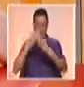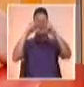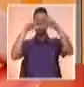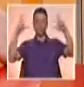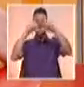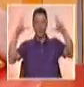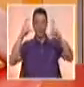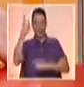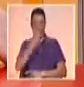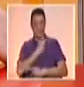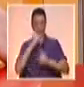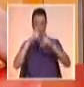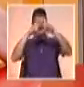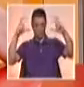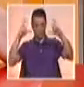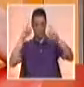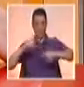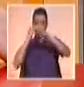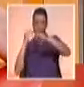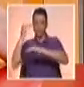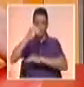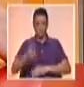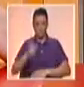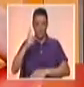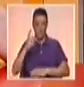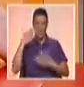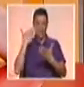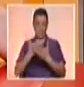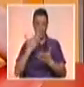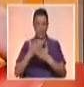dito ensino obrigatório e não o ensino superior. Neste momento, até ao nono ano.